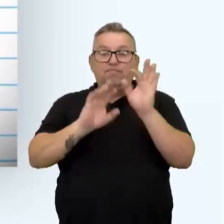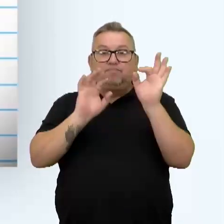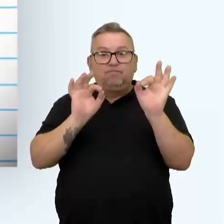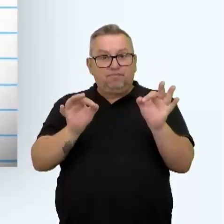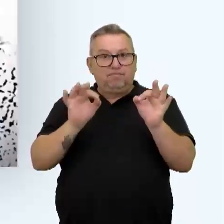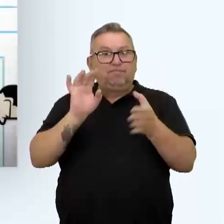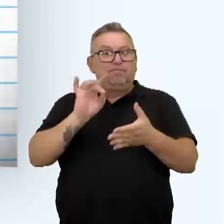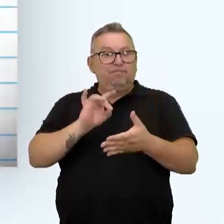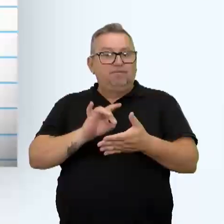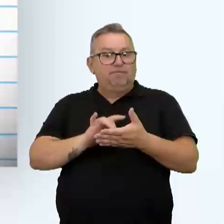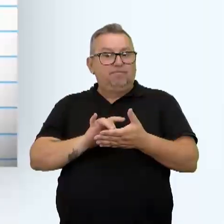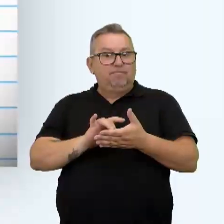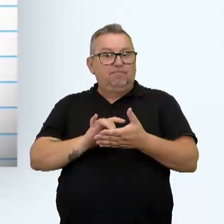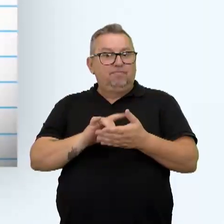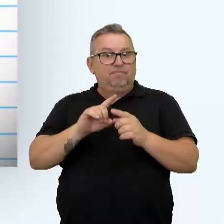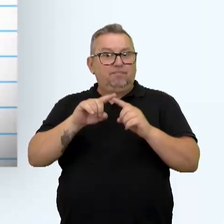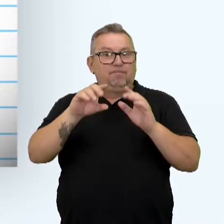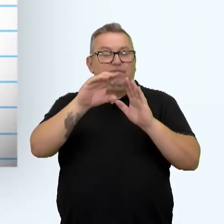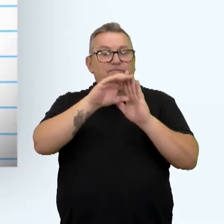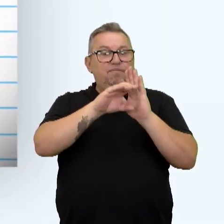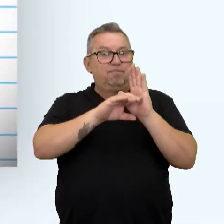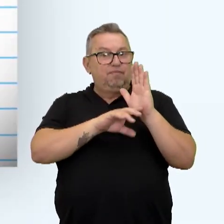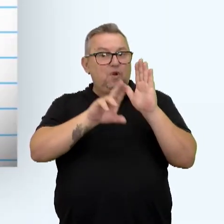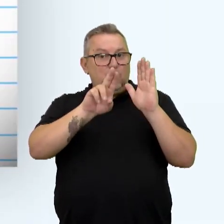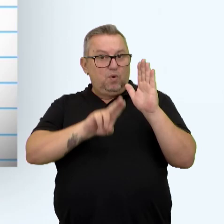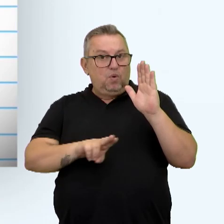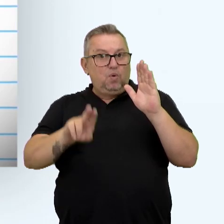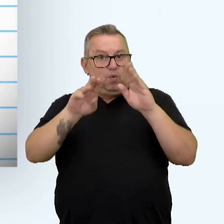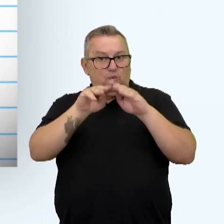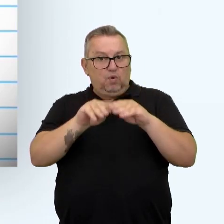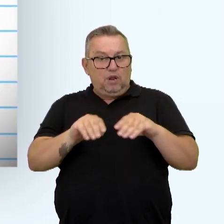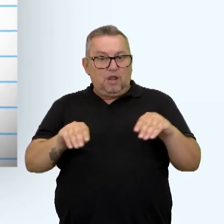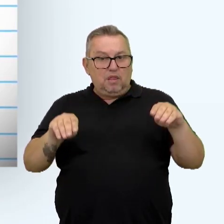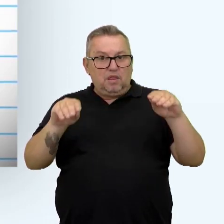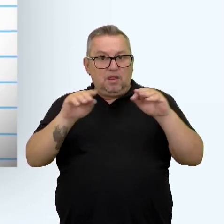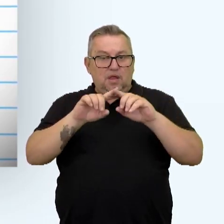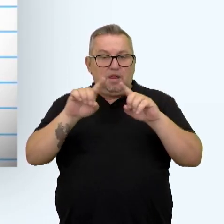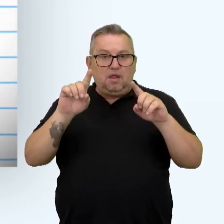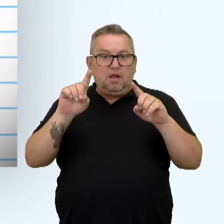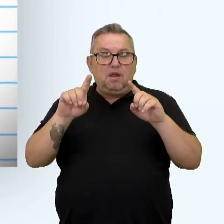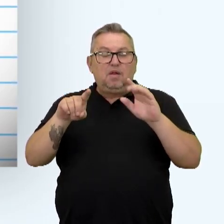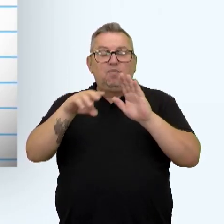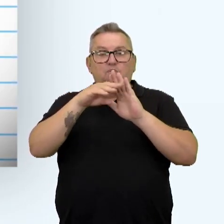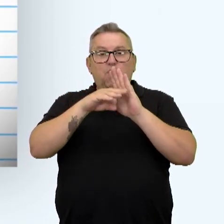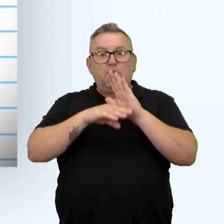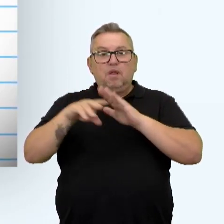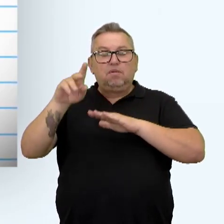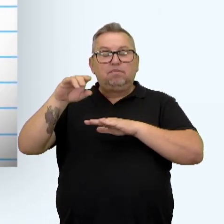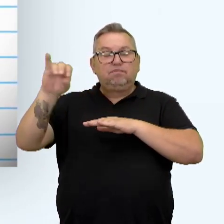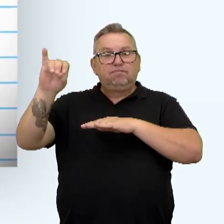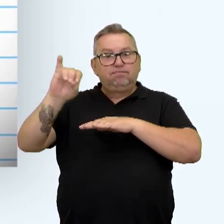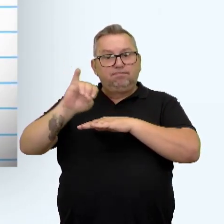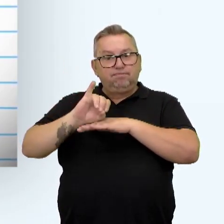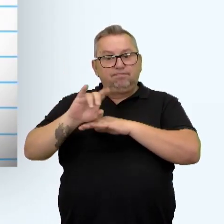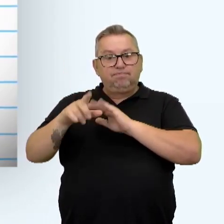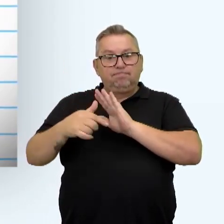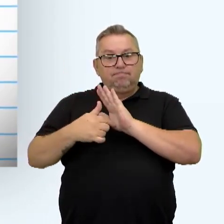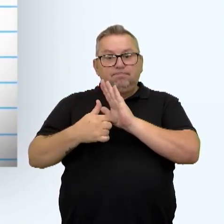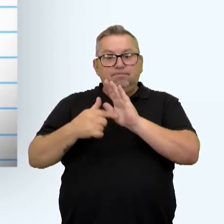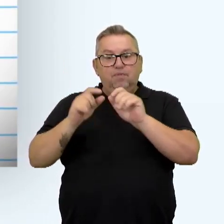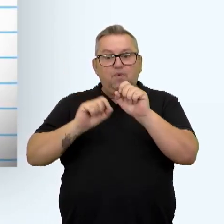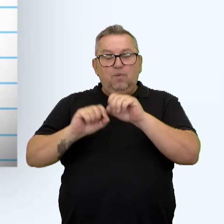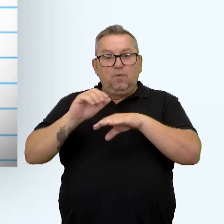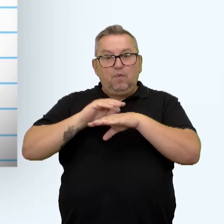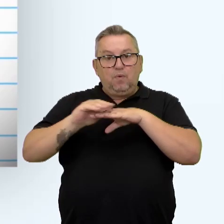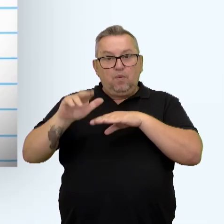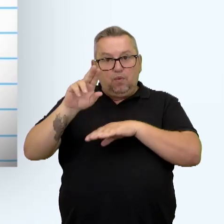fielmente a realidade. As classes de cobertura e uso da terra seguem diretrizes internacionais. Elas procuram representar a principal cobertura